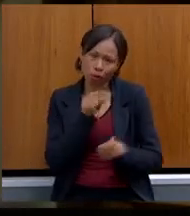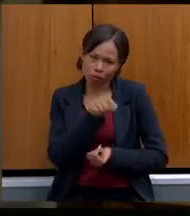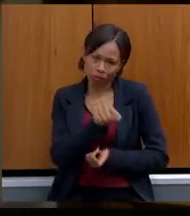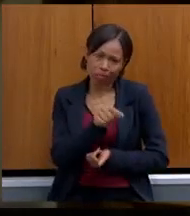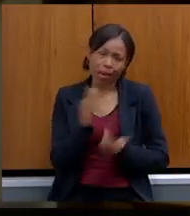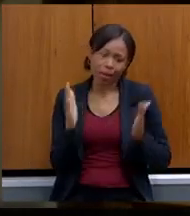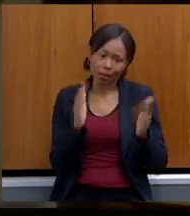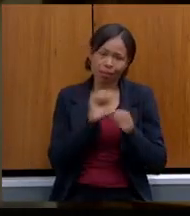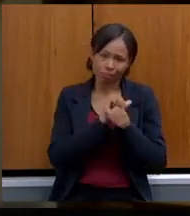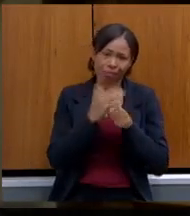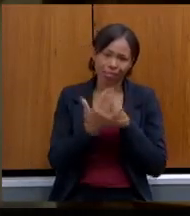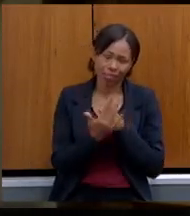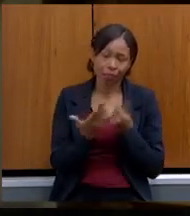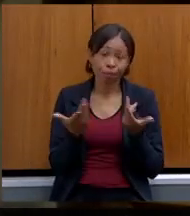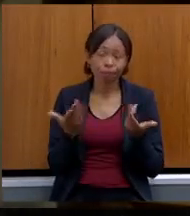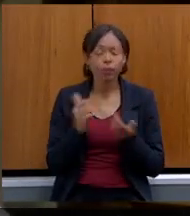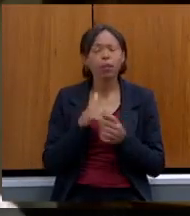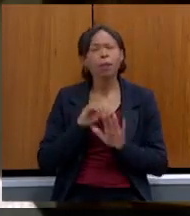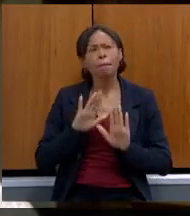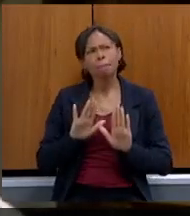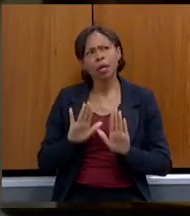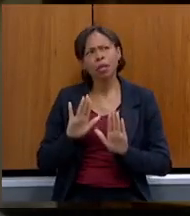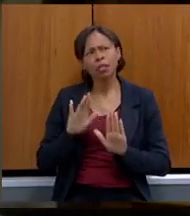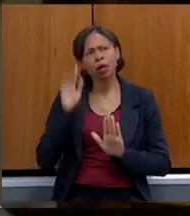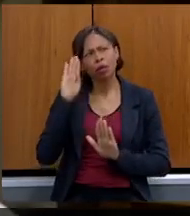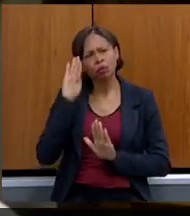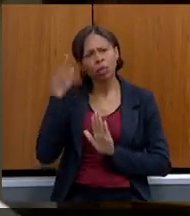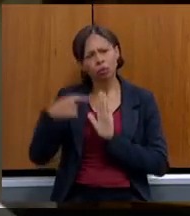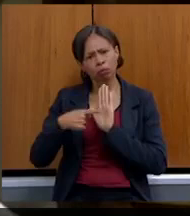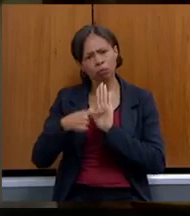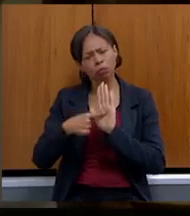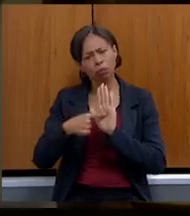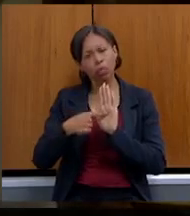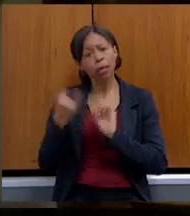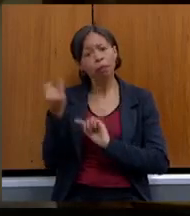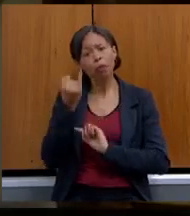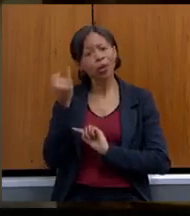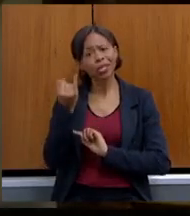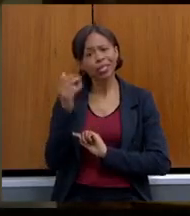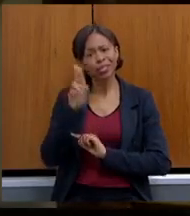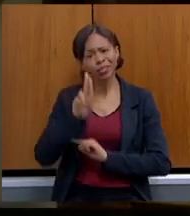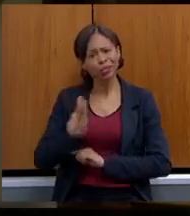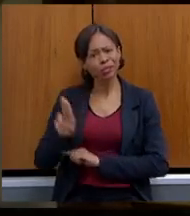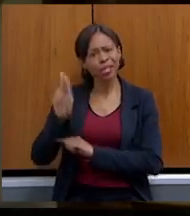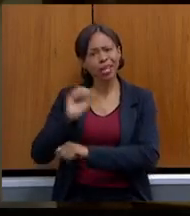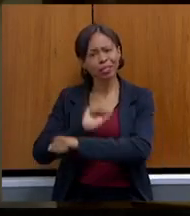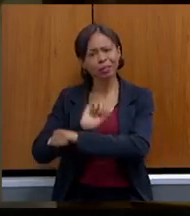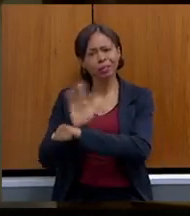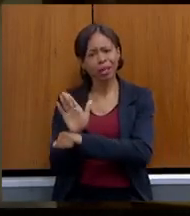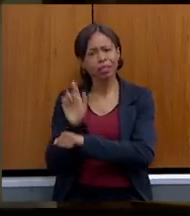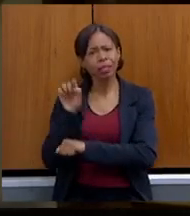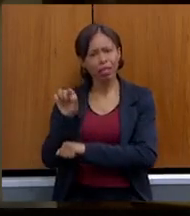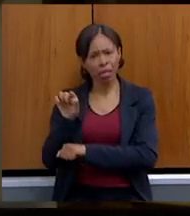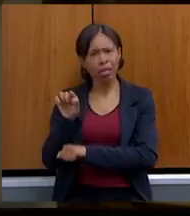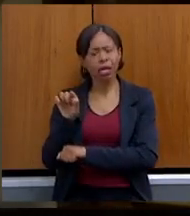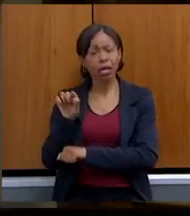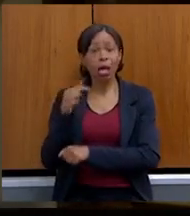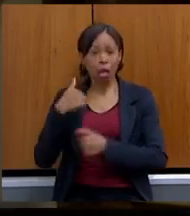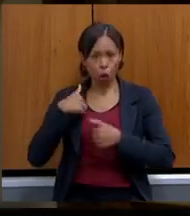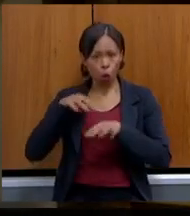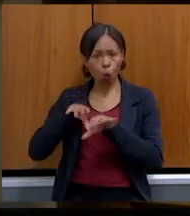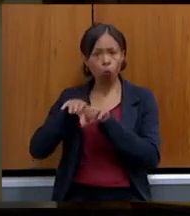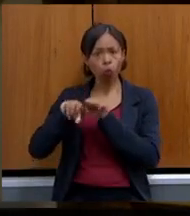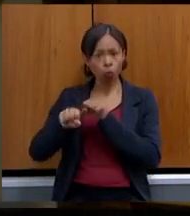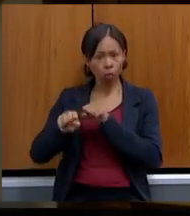dedo a pandemia mas eu queria só ressaltar secretária importância da Uni voz para o estado de Minas Gerais Eu me formei na